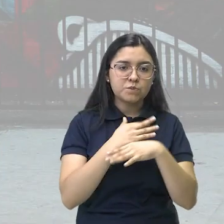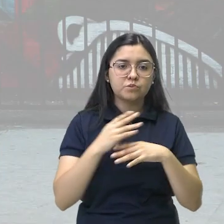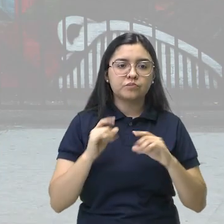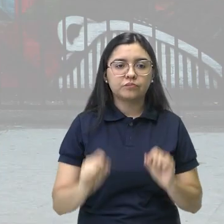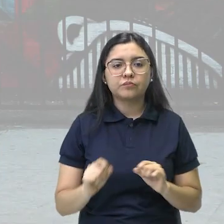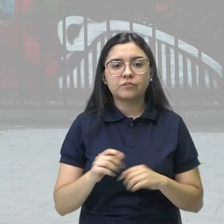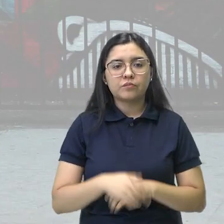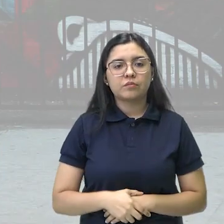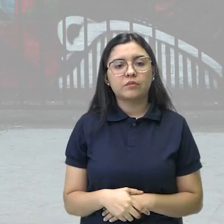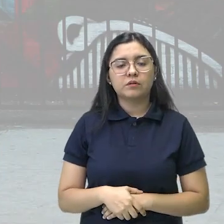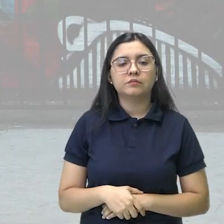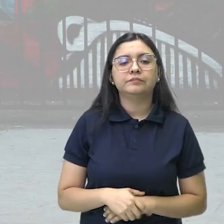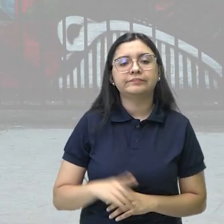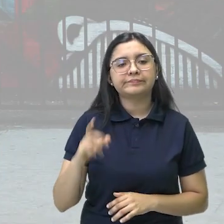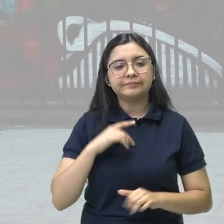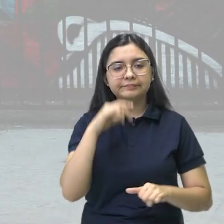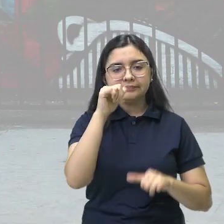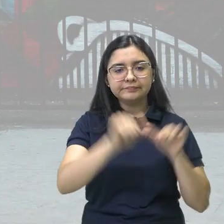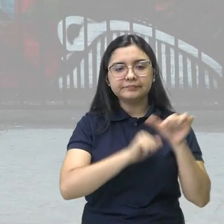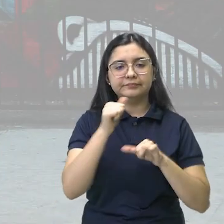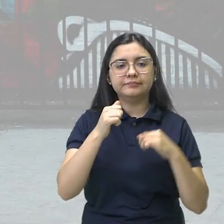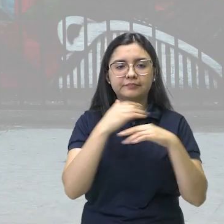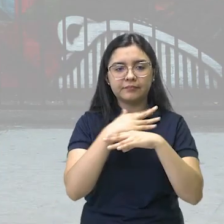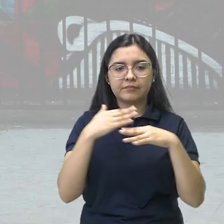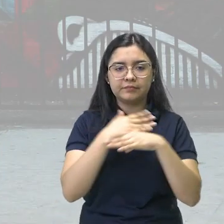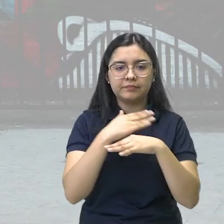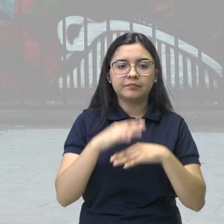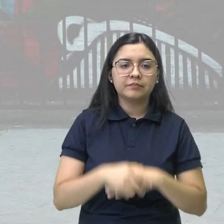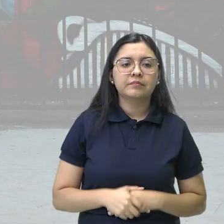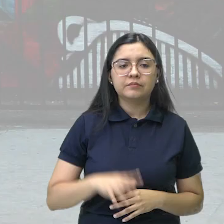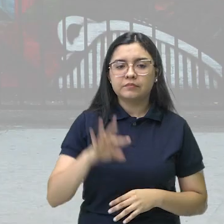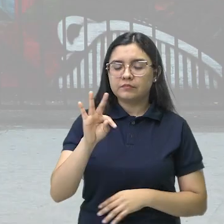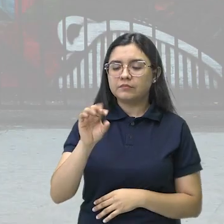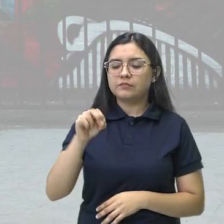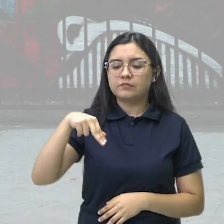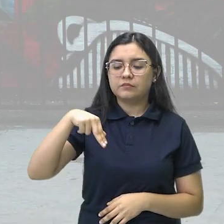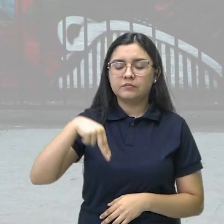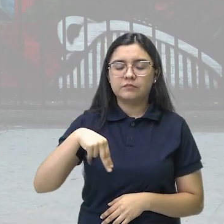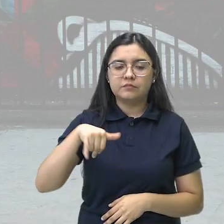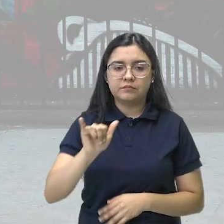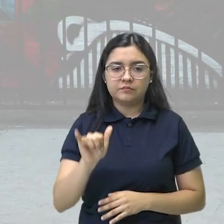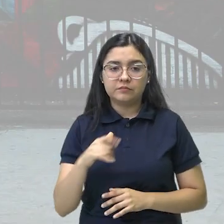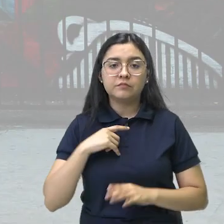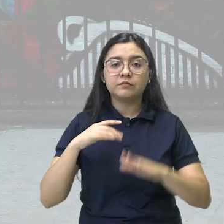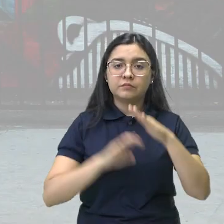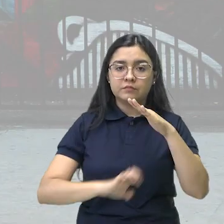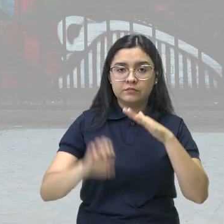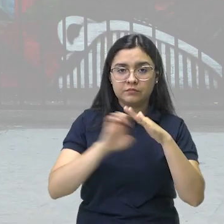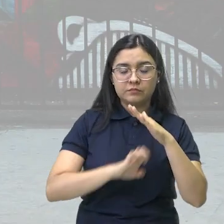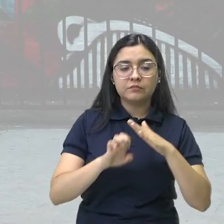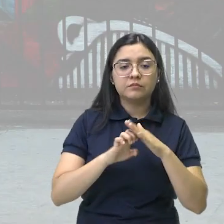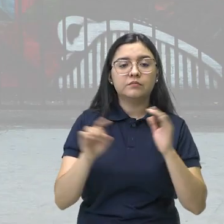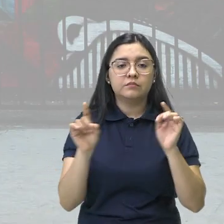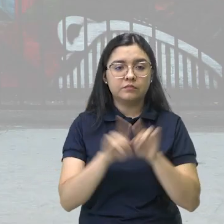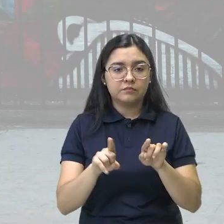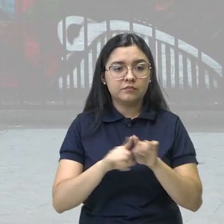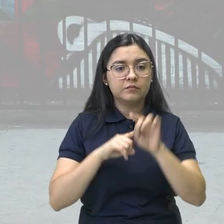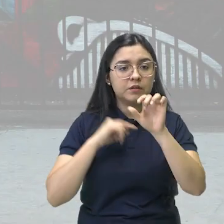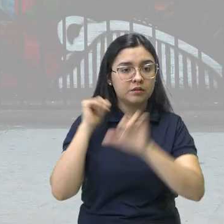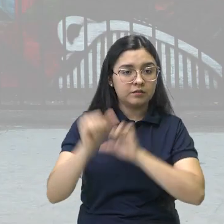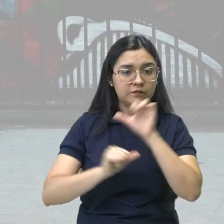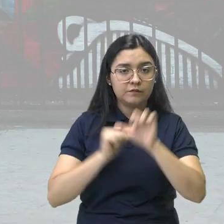como motor de regeneração urbana. Tony Goldman, que foi um empresário visionário